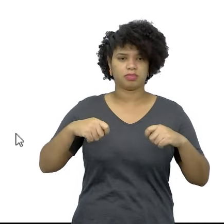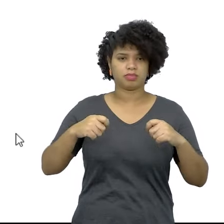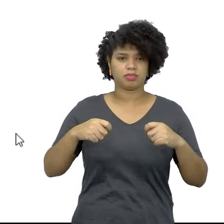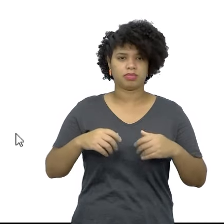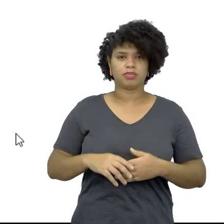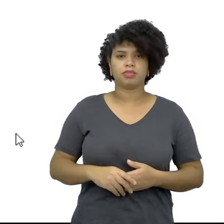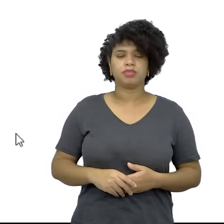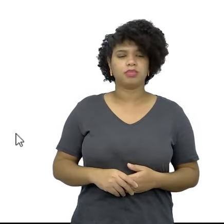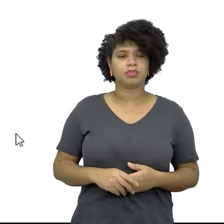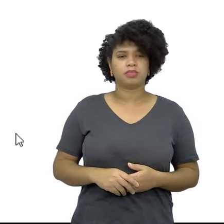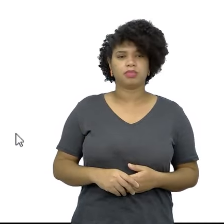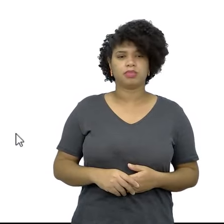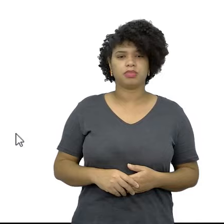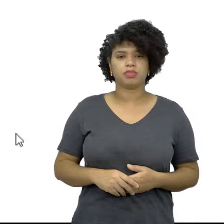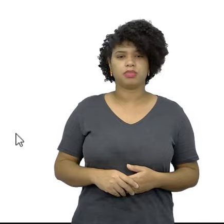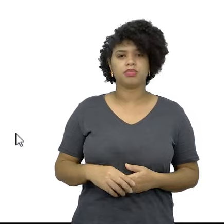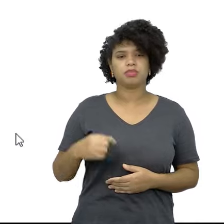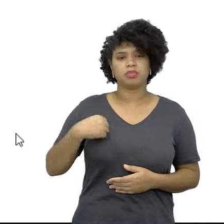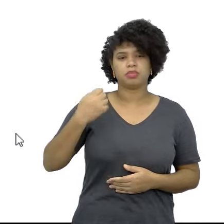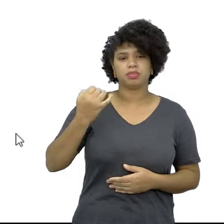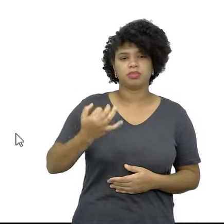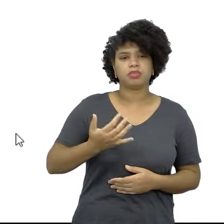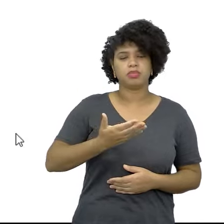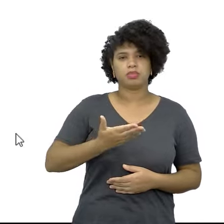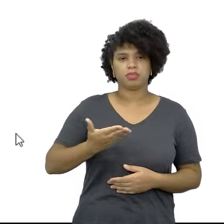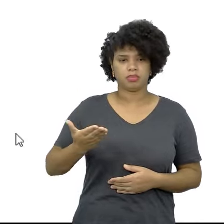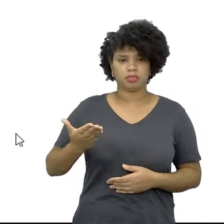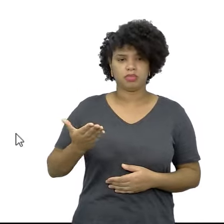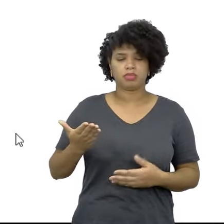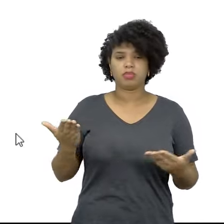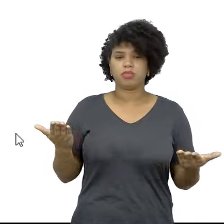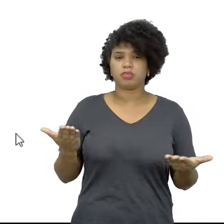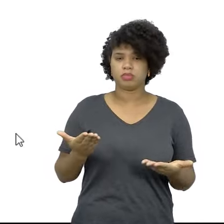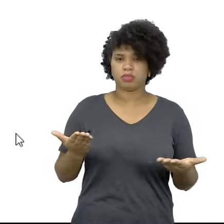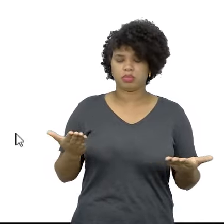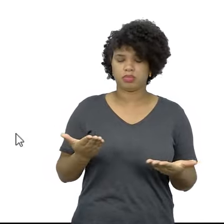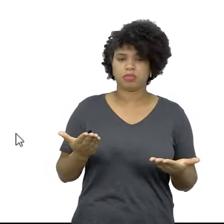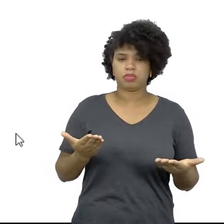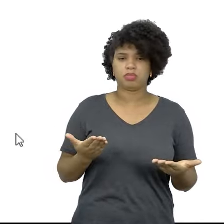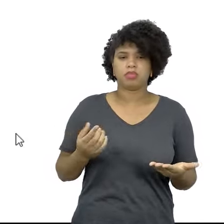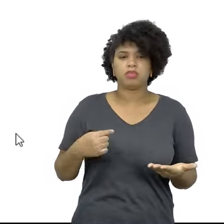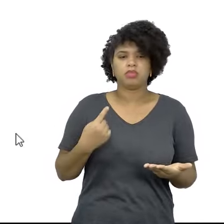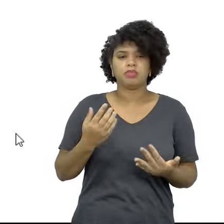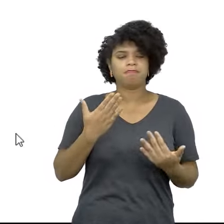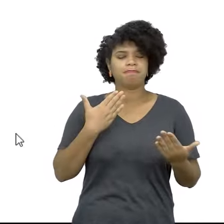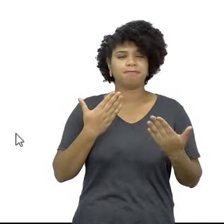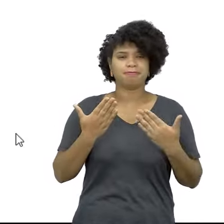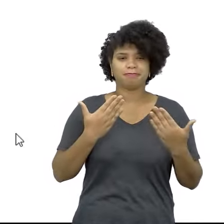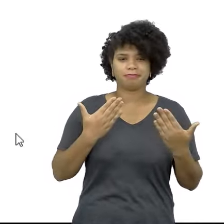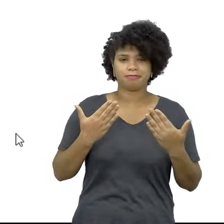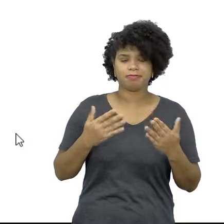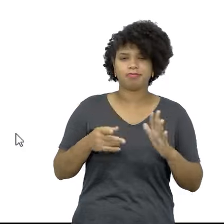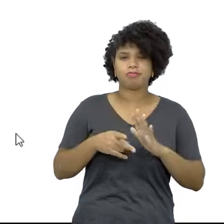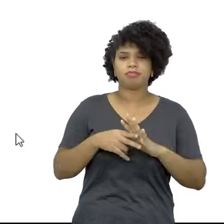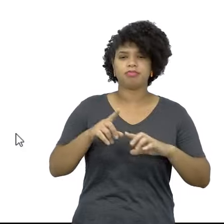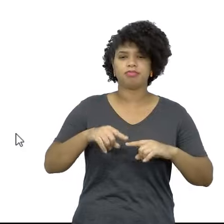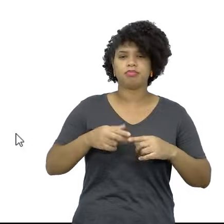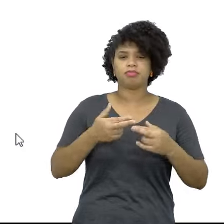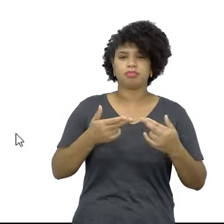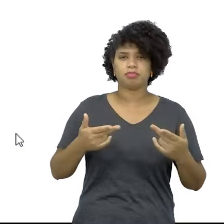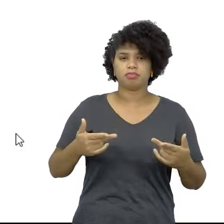Então, como eu disse, nós hoje faremos essa conversa sobre o material